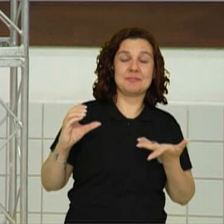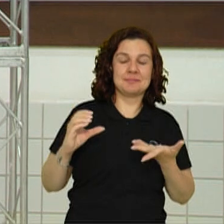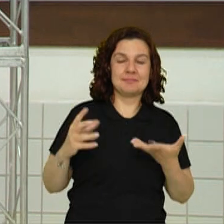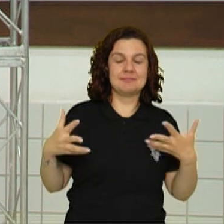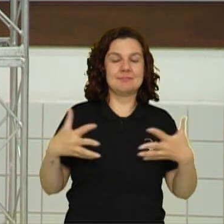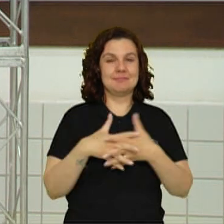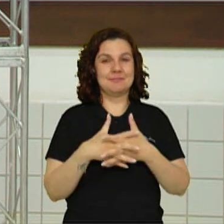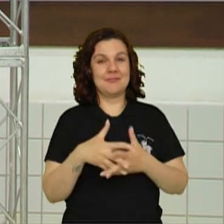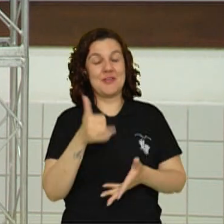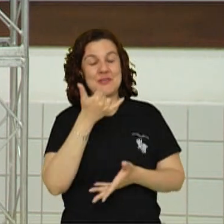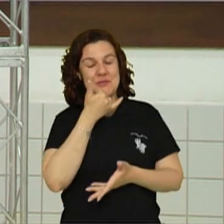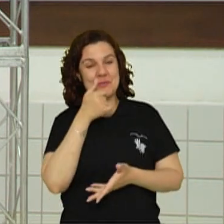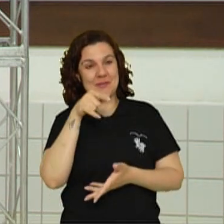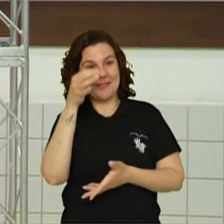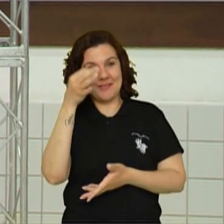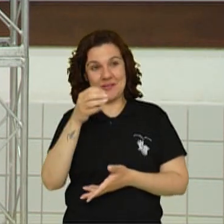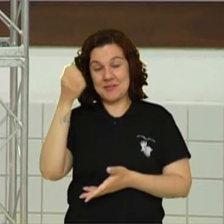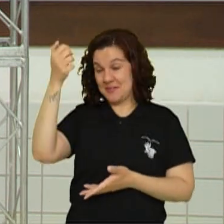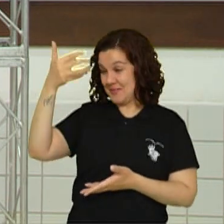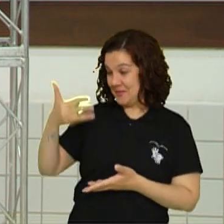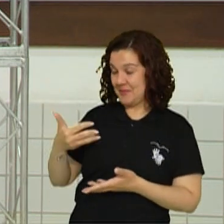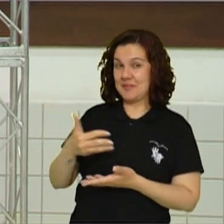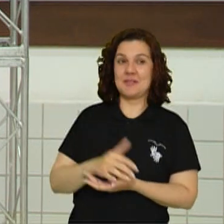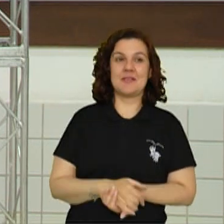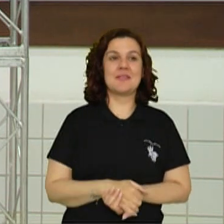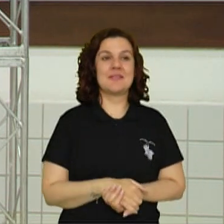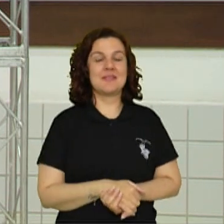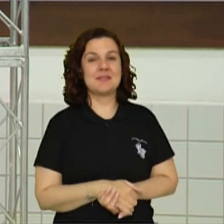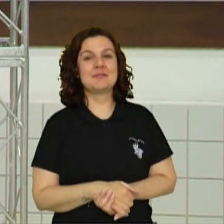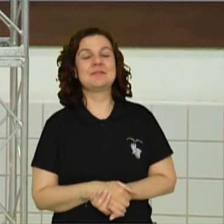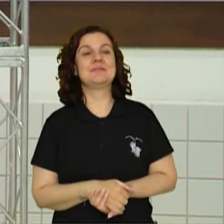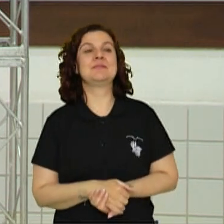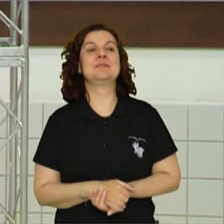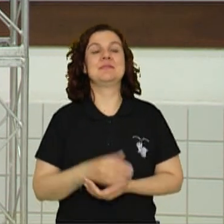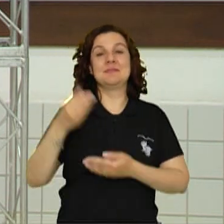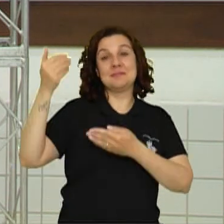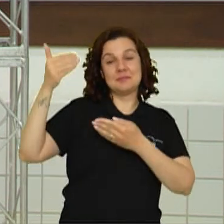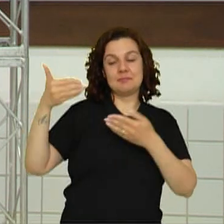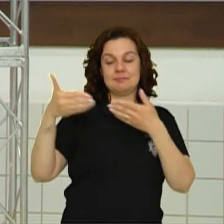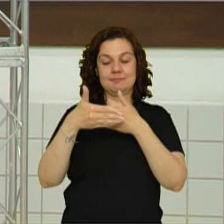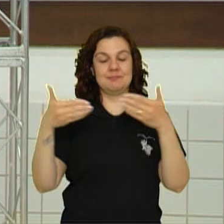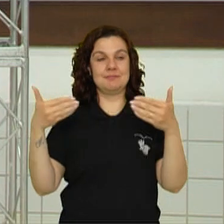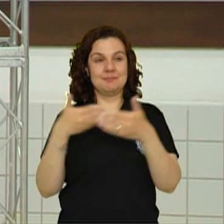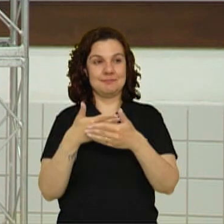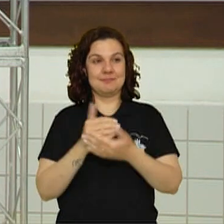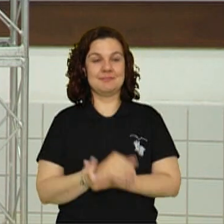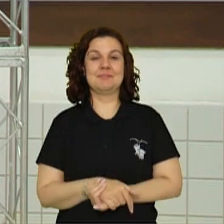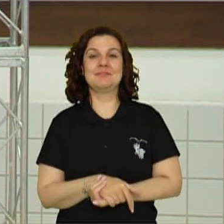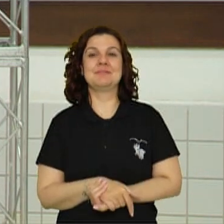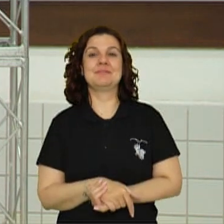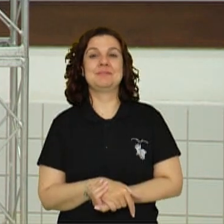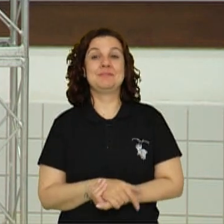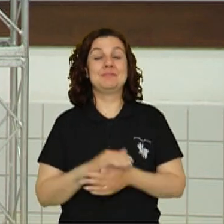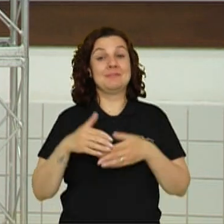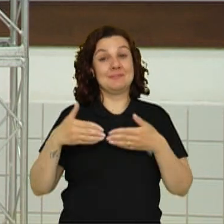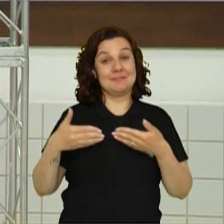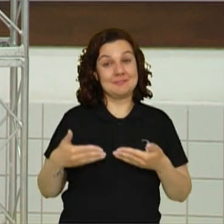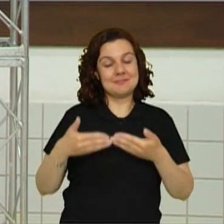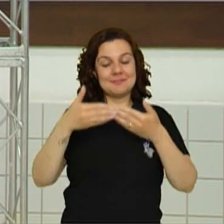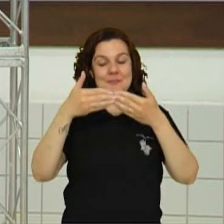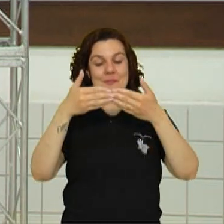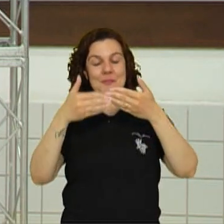Me confundi. Mas está aqui, você tem bem direitinho escrito no slide as informações